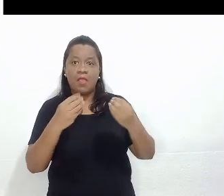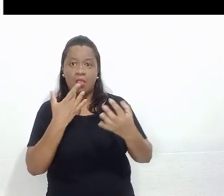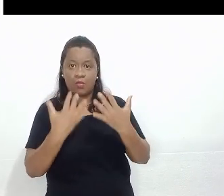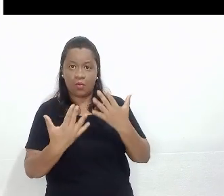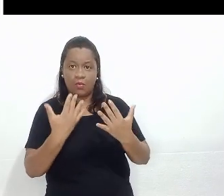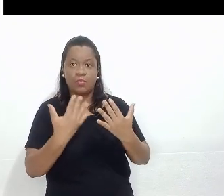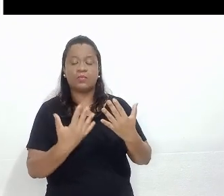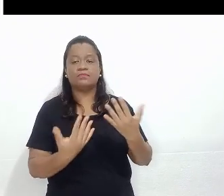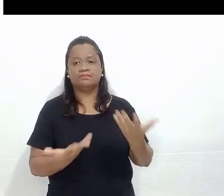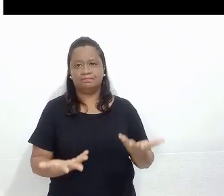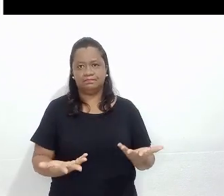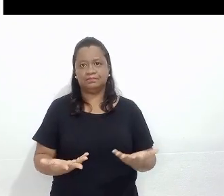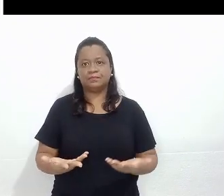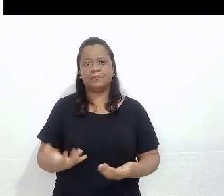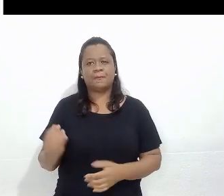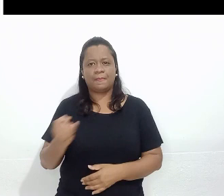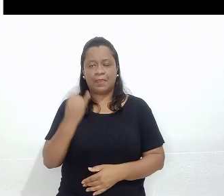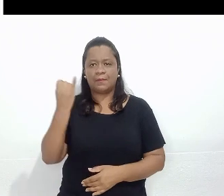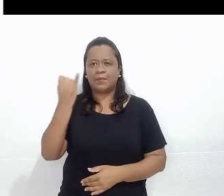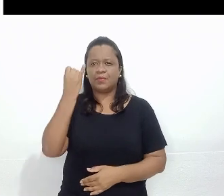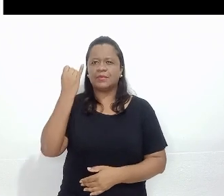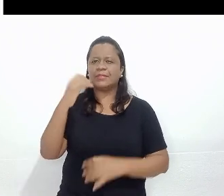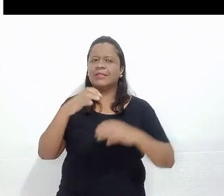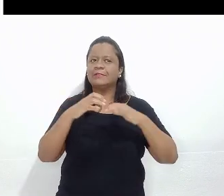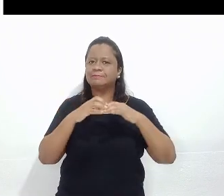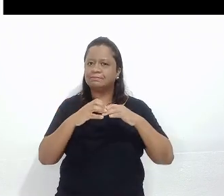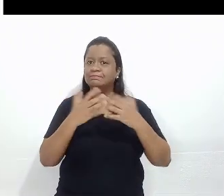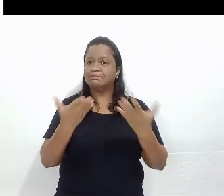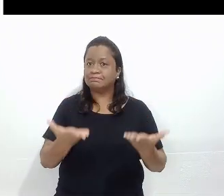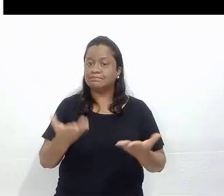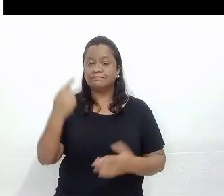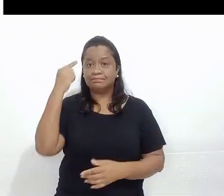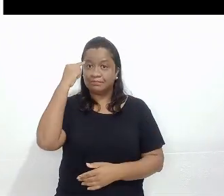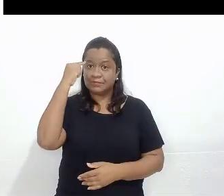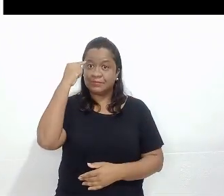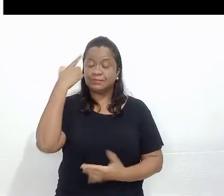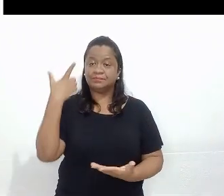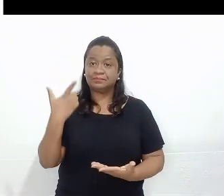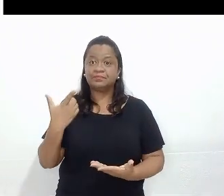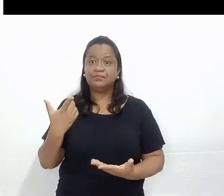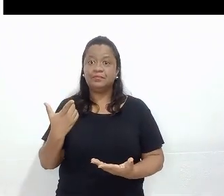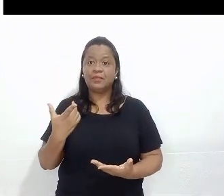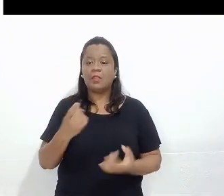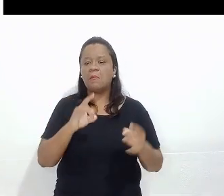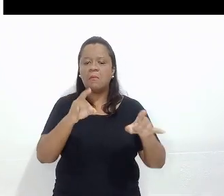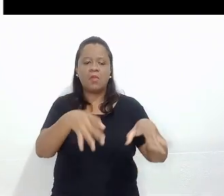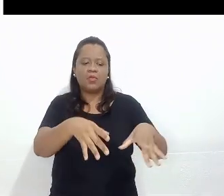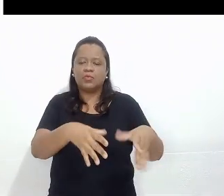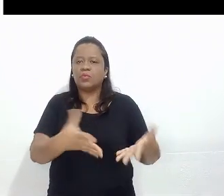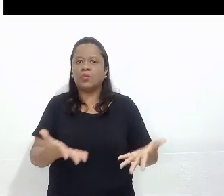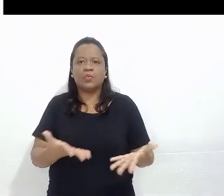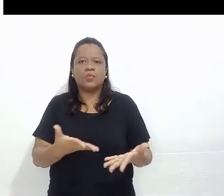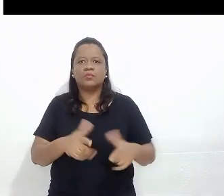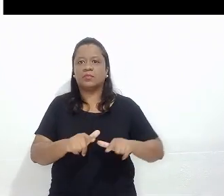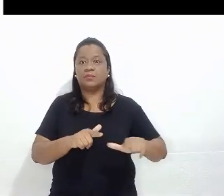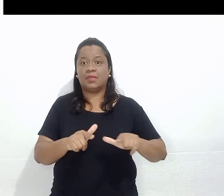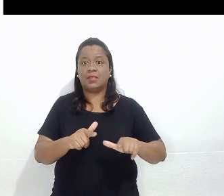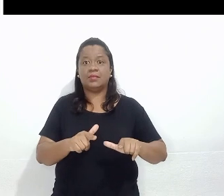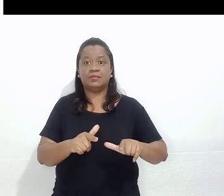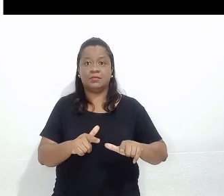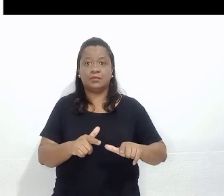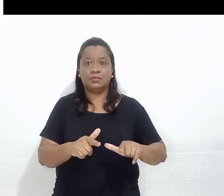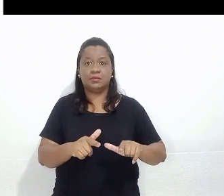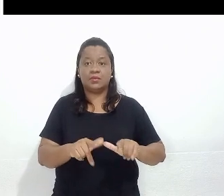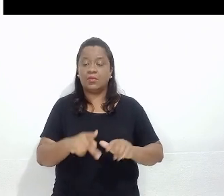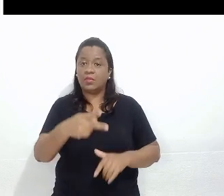importante a gente ter isso em mente. Não abandone a sua produção assim, porque a sua assinatura está ali e você pode não ficar satisfeito